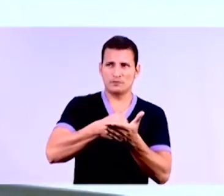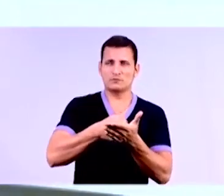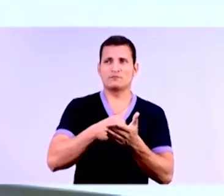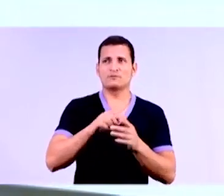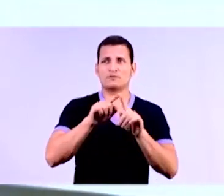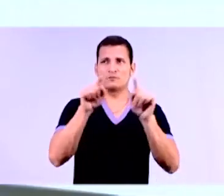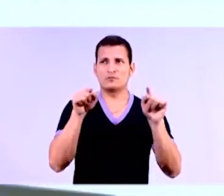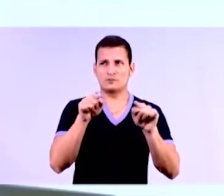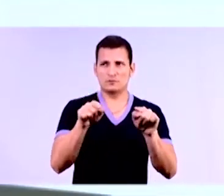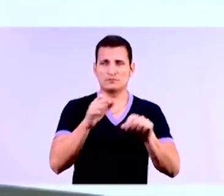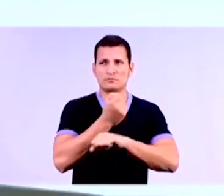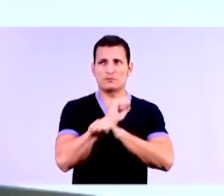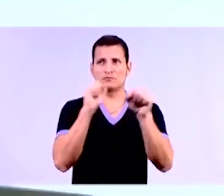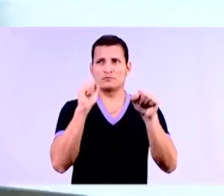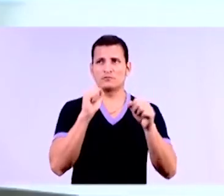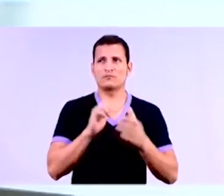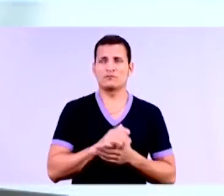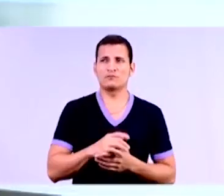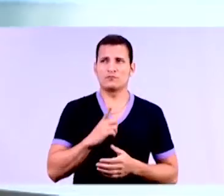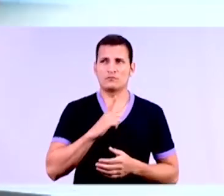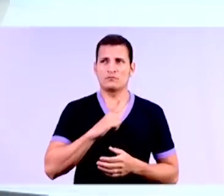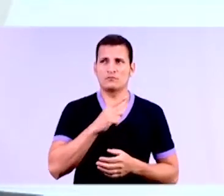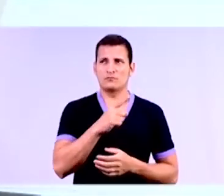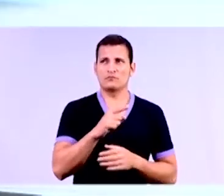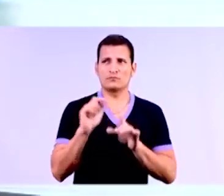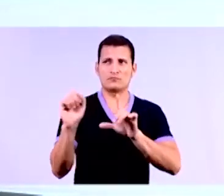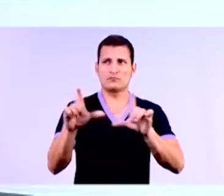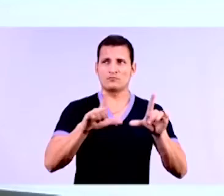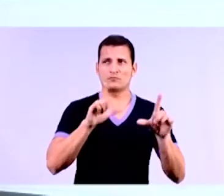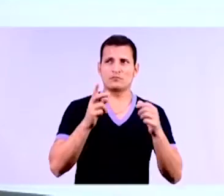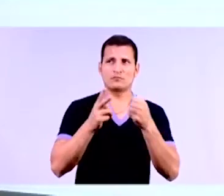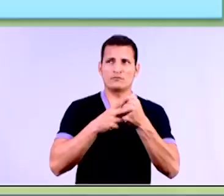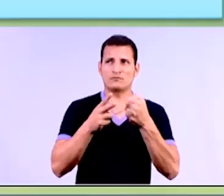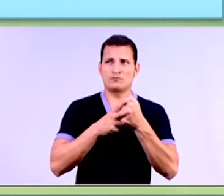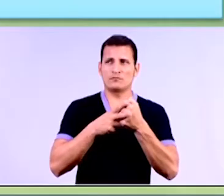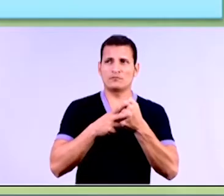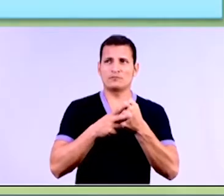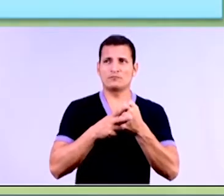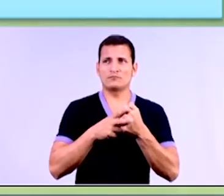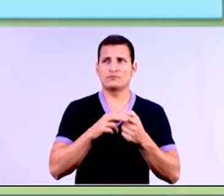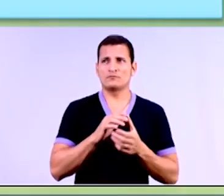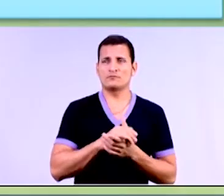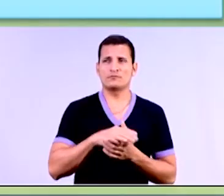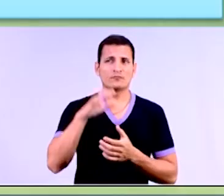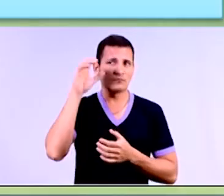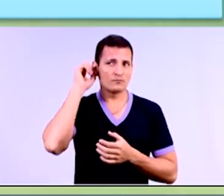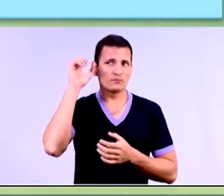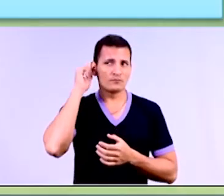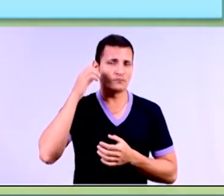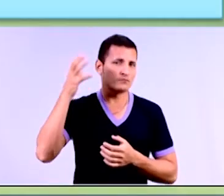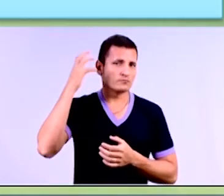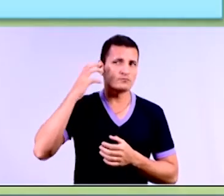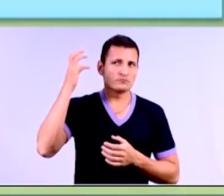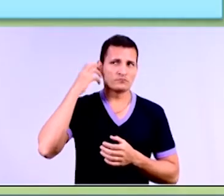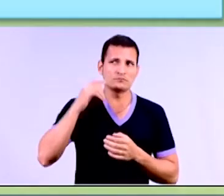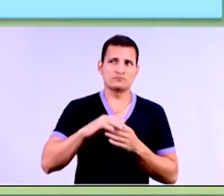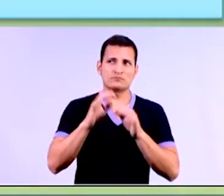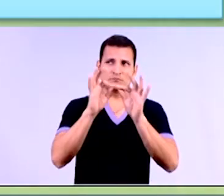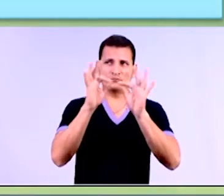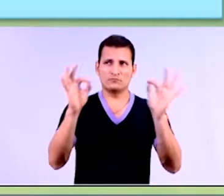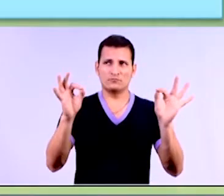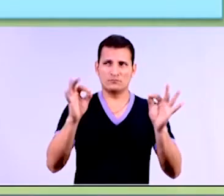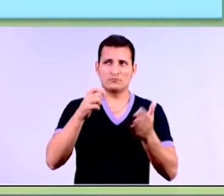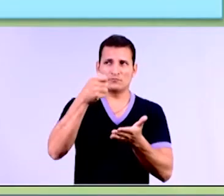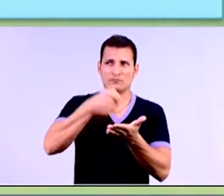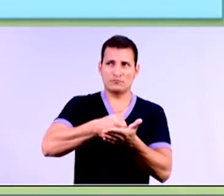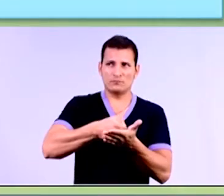interrogativa, negativa. Então, nós temos aqui no slide o verbo listen to music, ouvir música. Então, a frase na afirmativa,